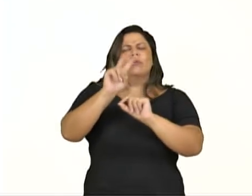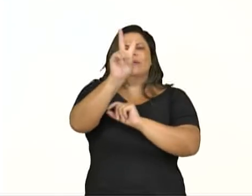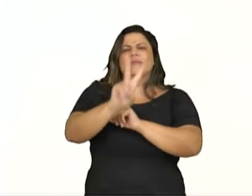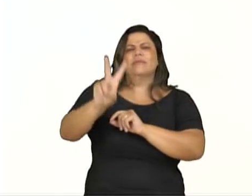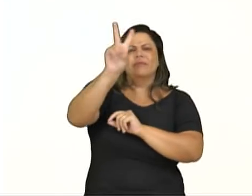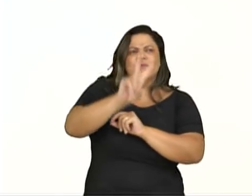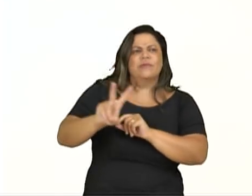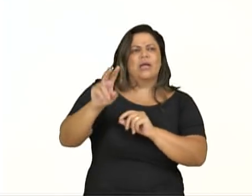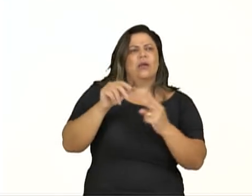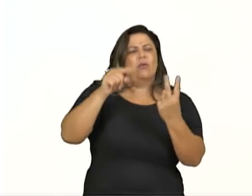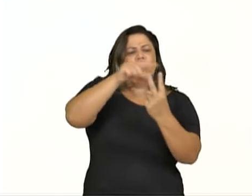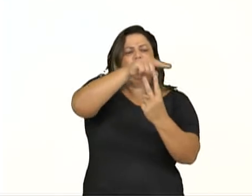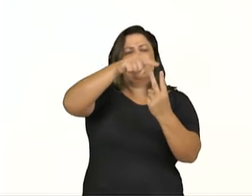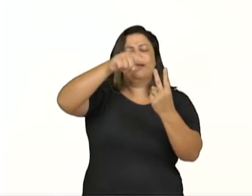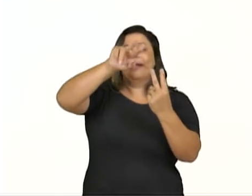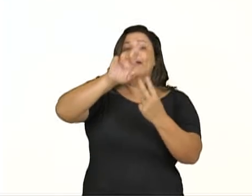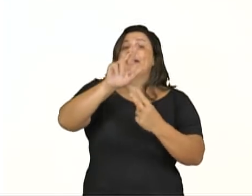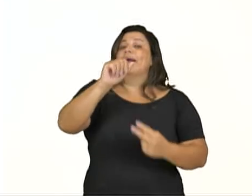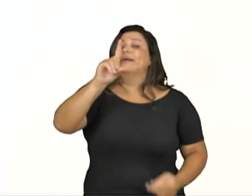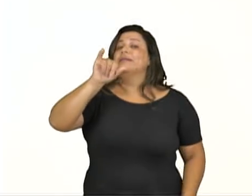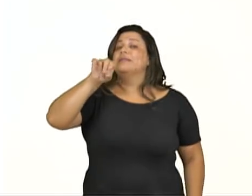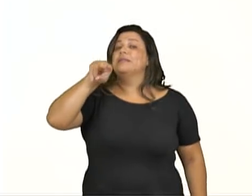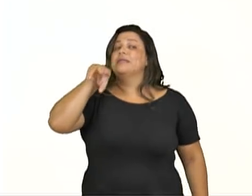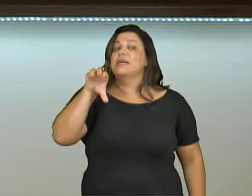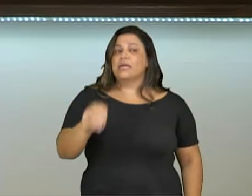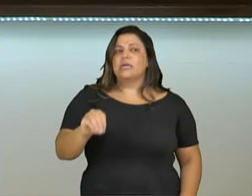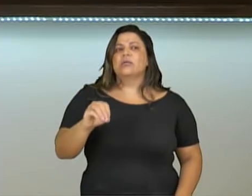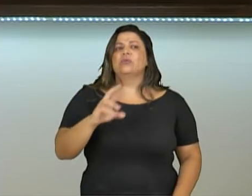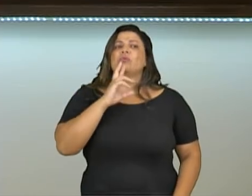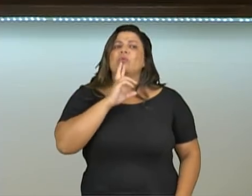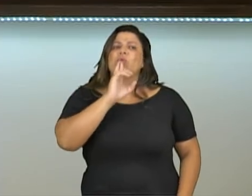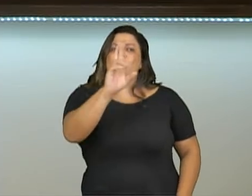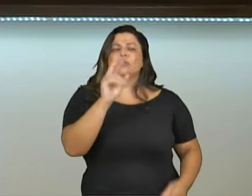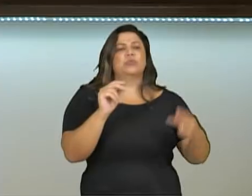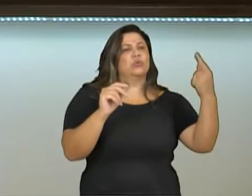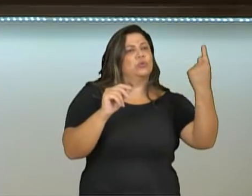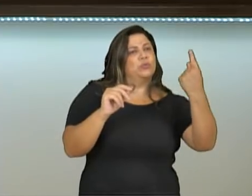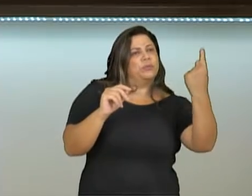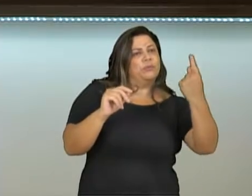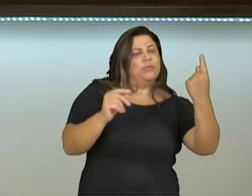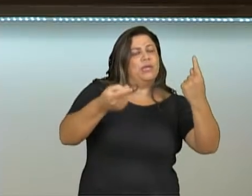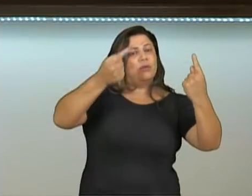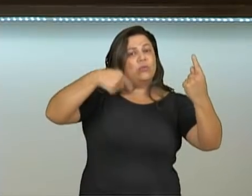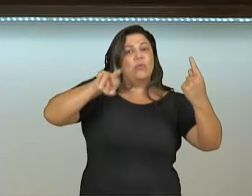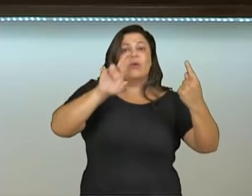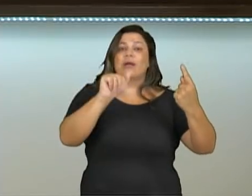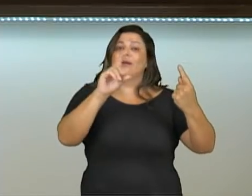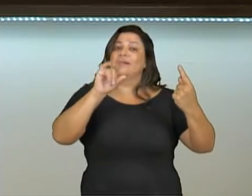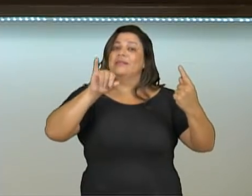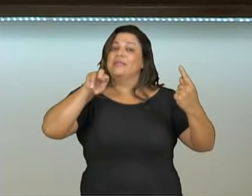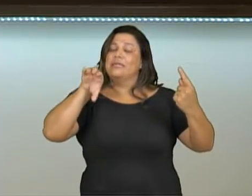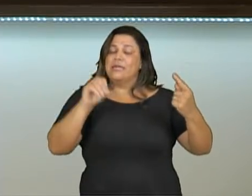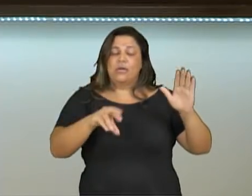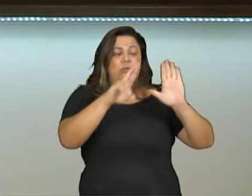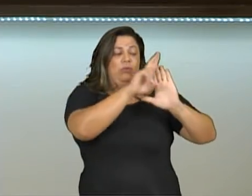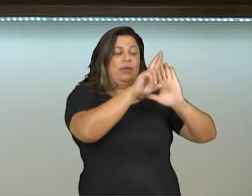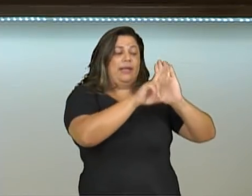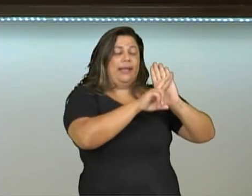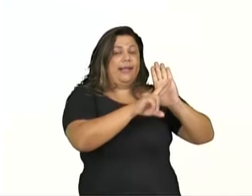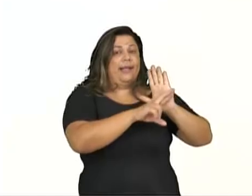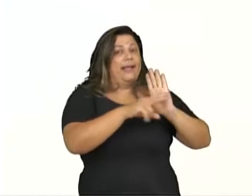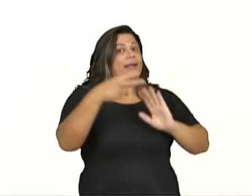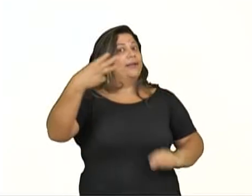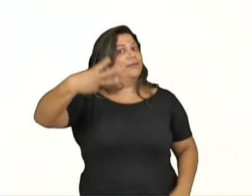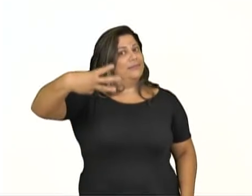qual valor em graus é correspondente ao valor de 1 radiano. Dica? Usem a regra de 3. Então, até daqui a